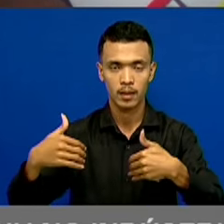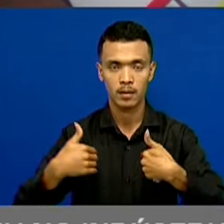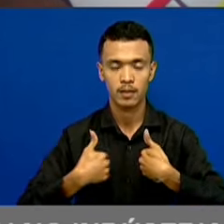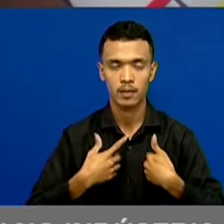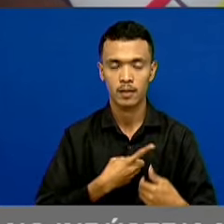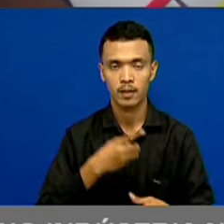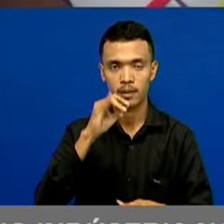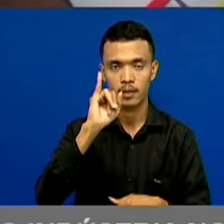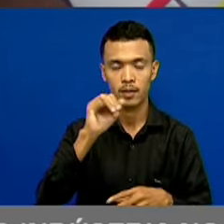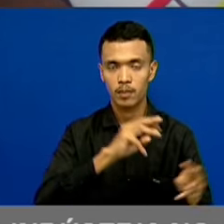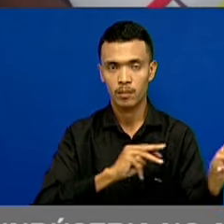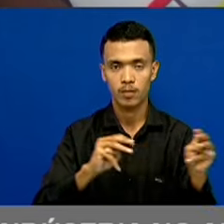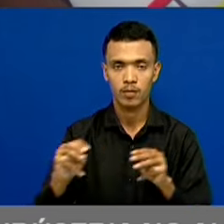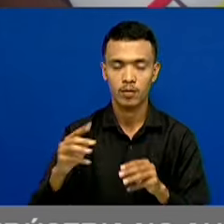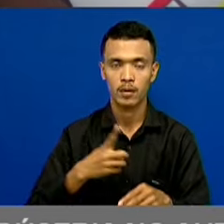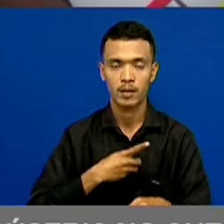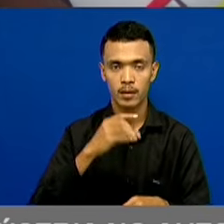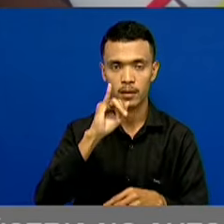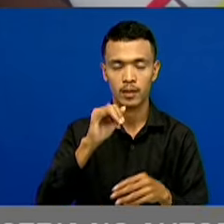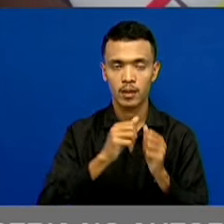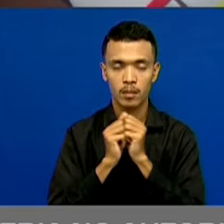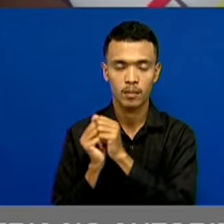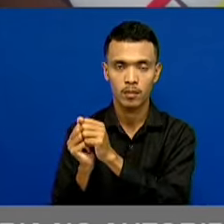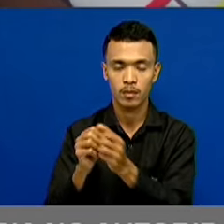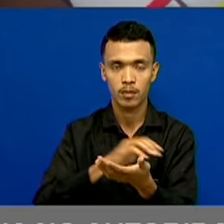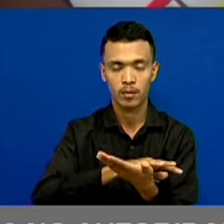mai transforma cidade dili ko moto dili hamurak